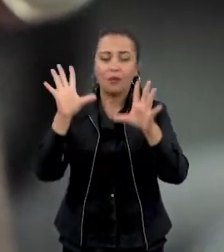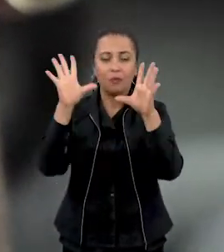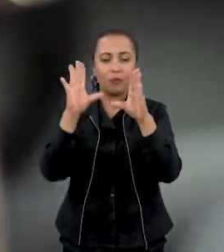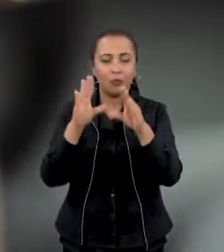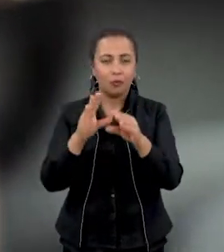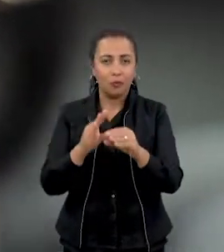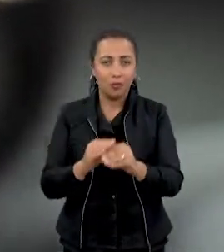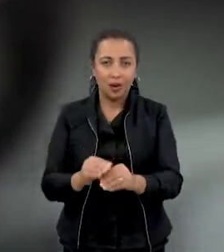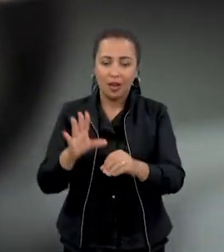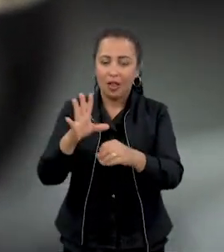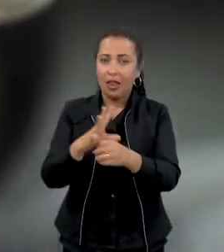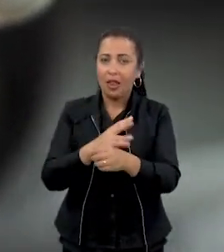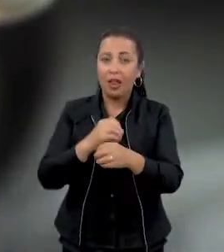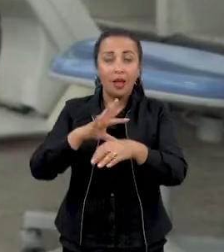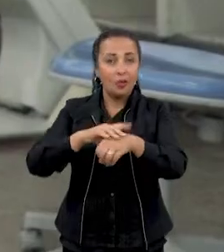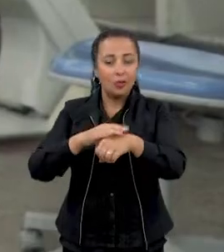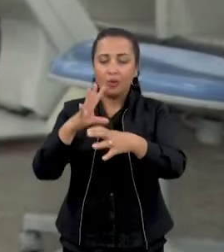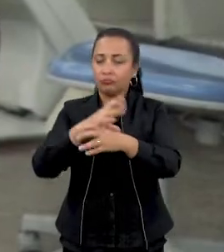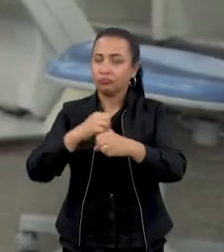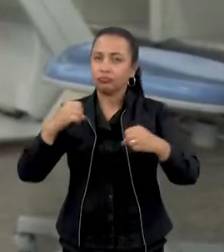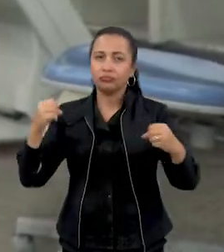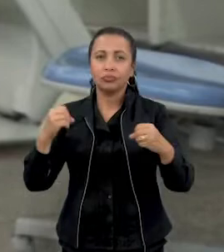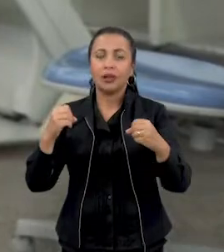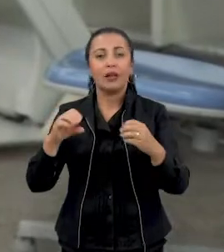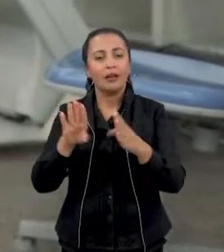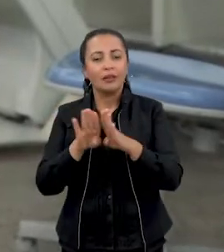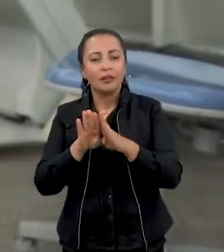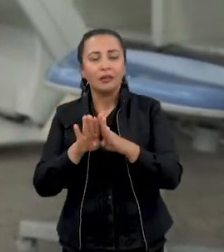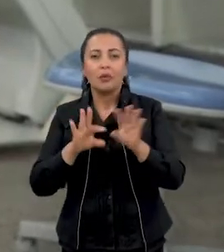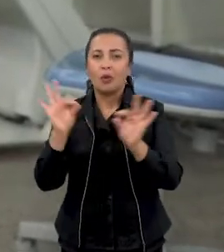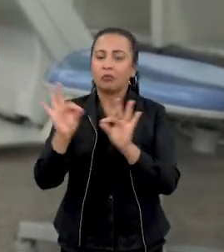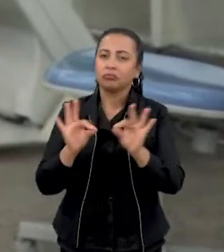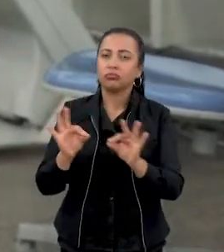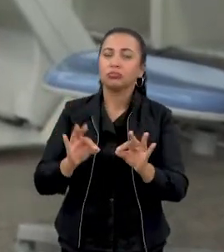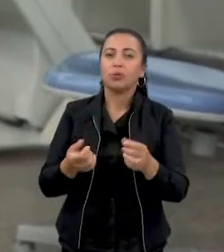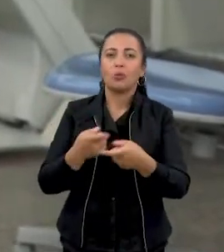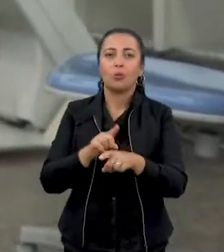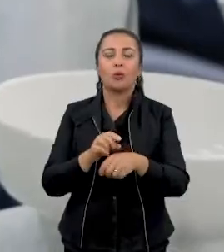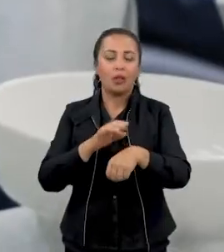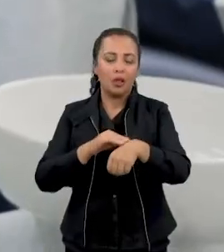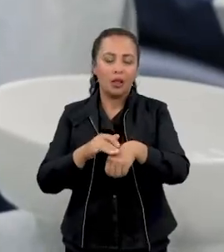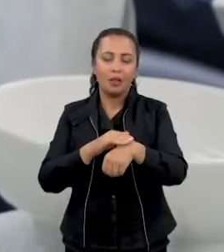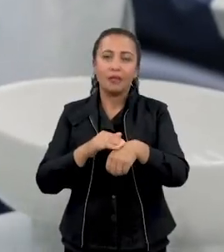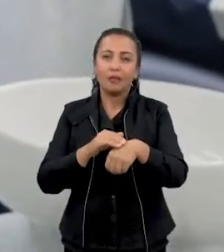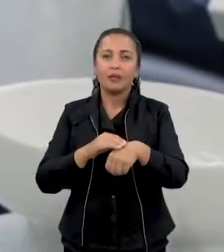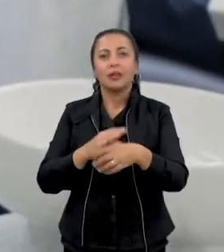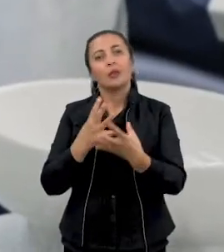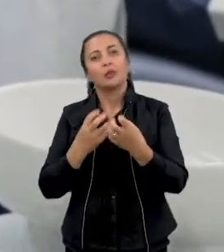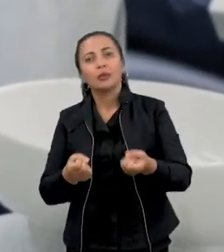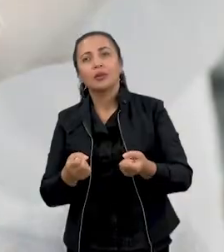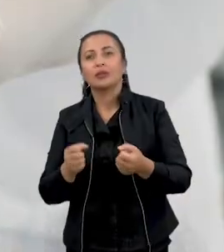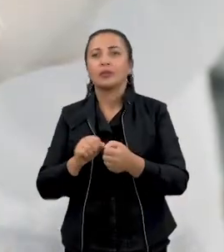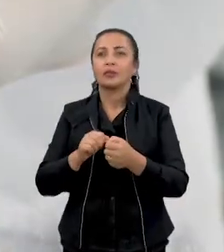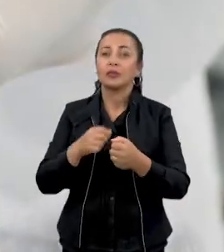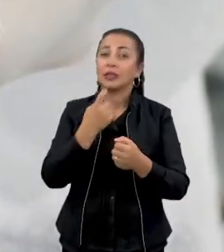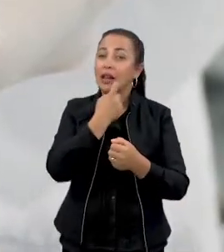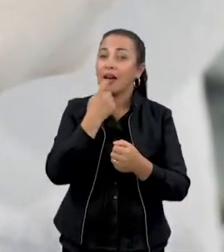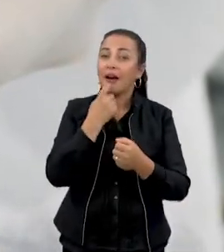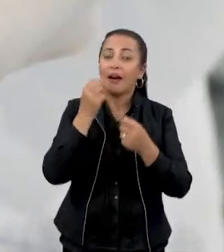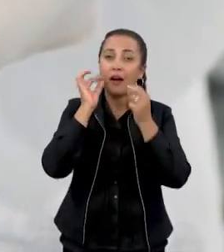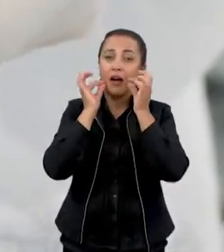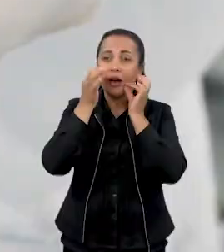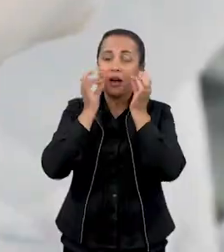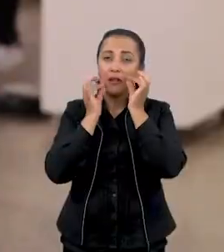a cicatrização celular e, consequentemente, o reparo das feridas. Isso já é feito para a pele, isso já é feito para